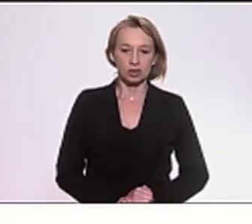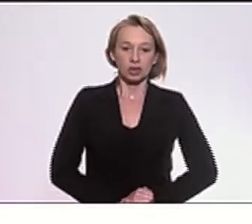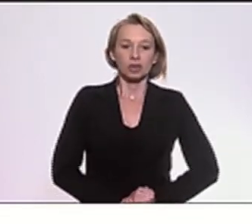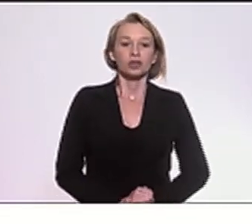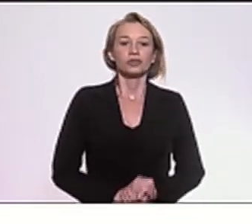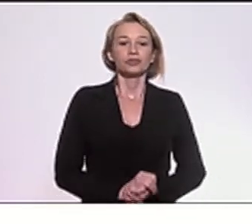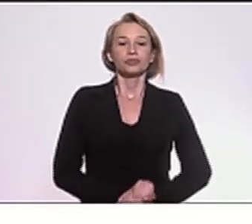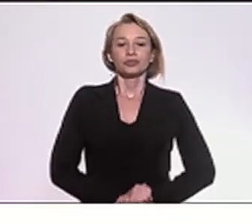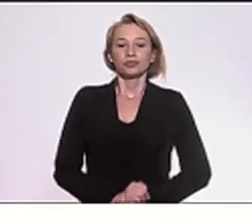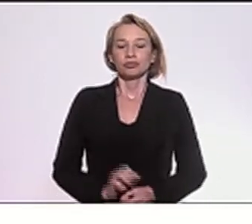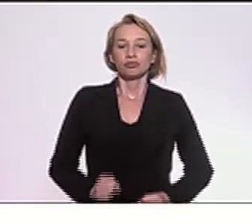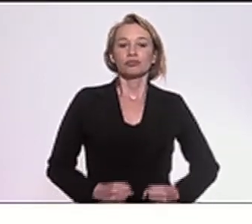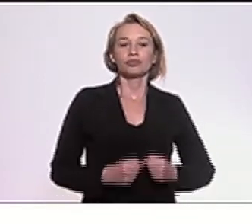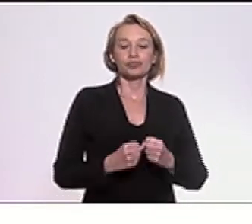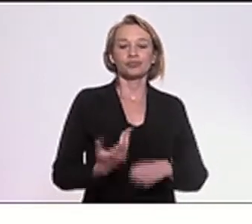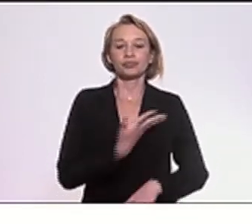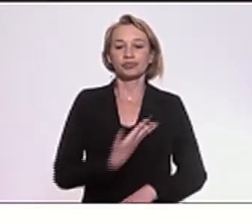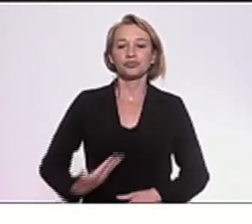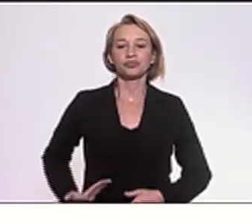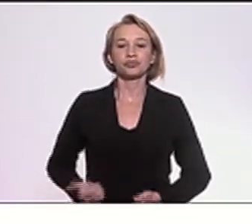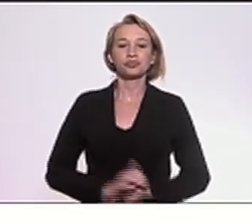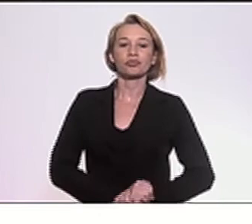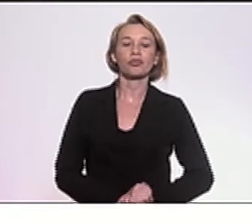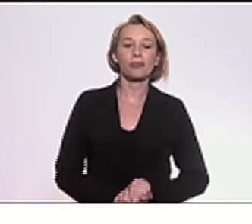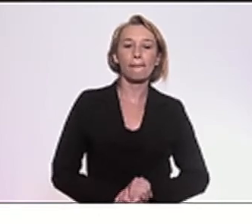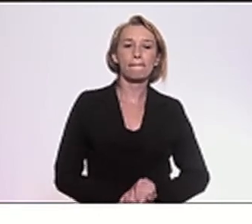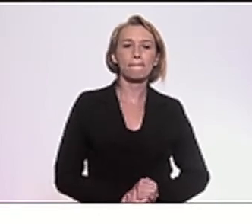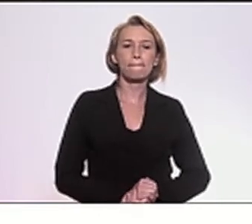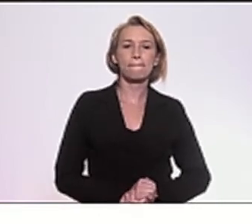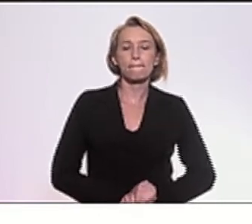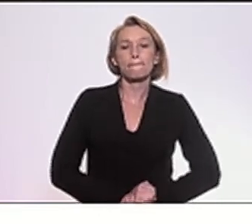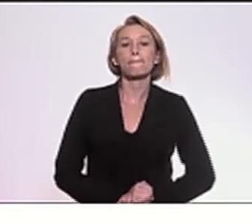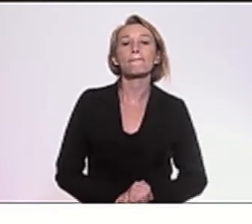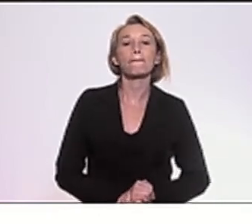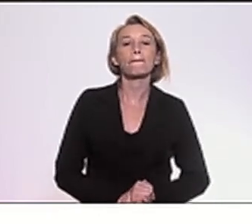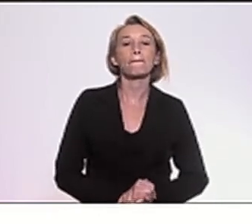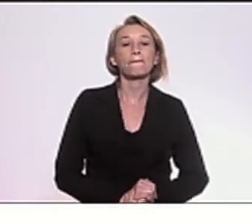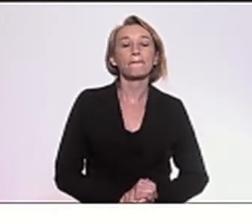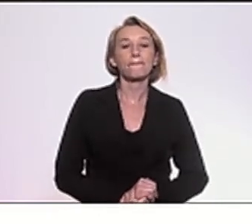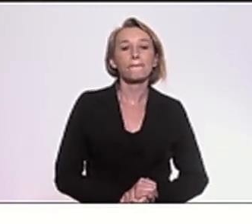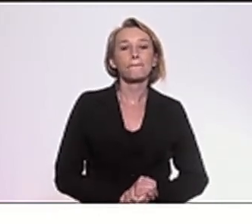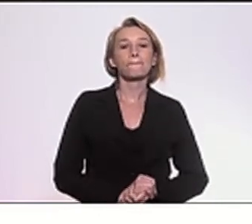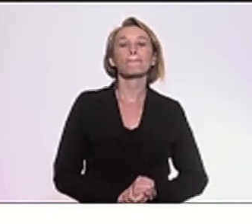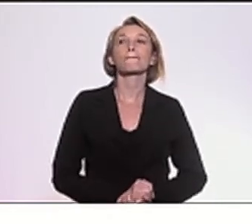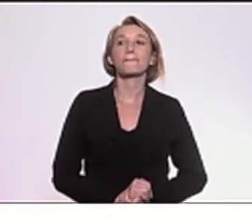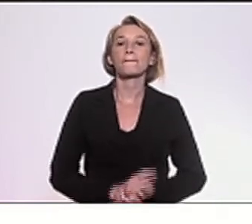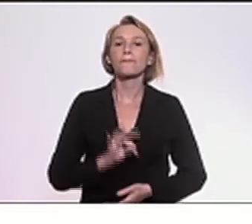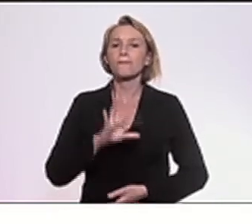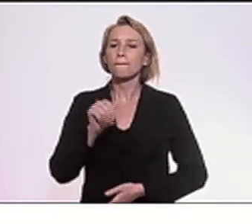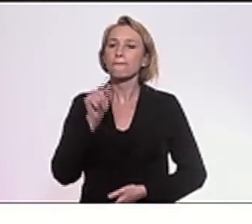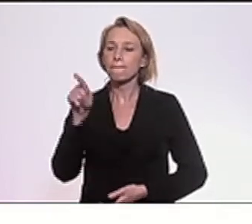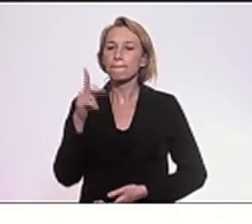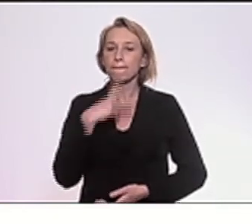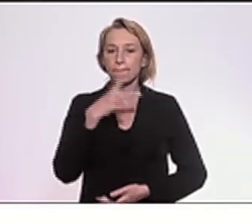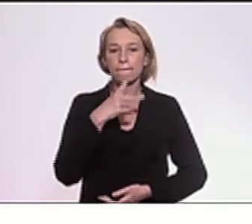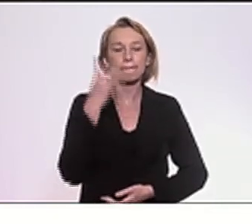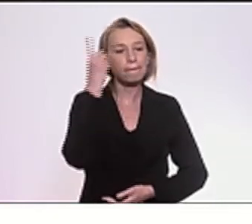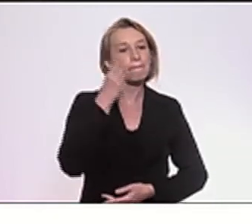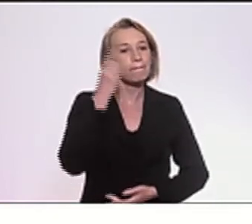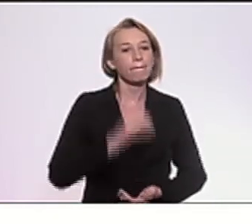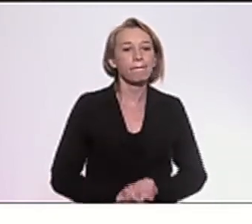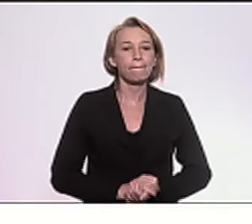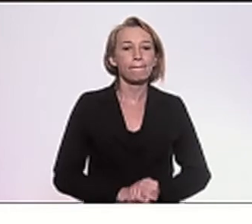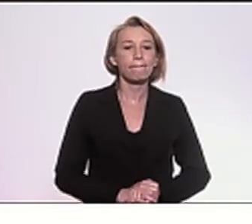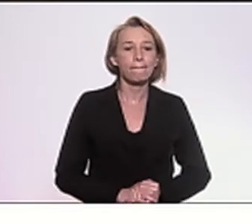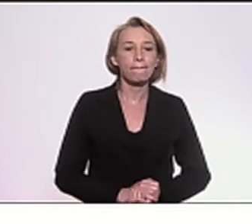mercê do poder discricionário do governador. De acordo com a lua, De acordo com a forma que ele acordar, deputado, ele